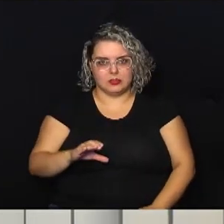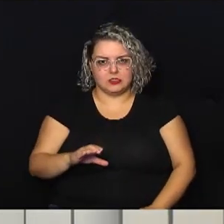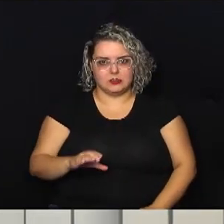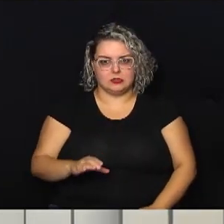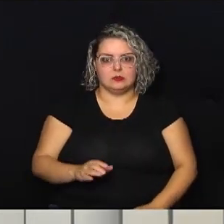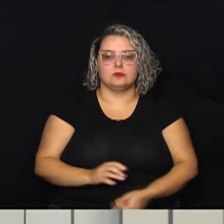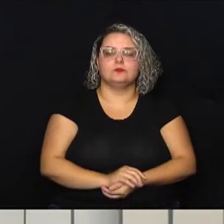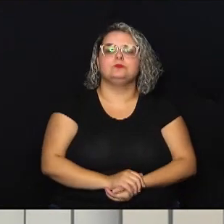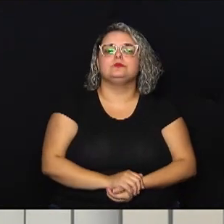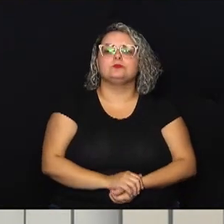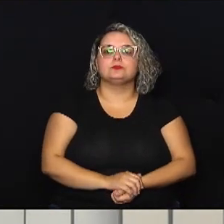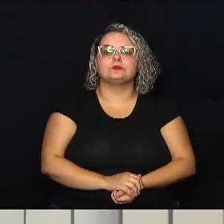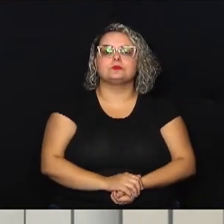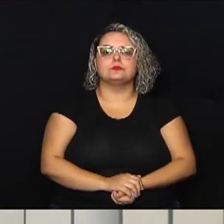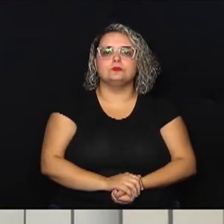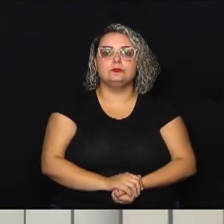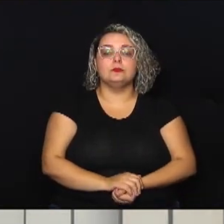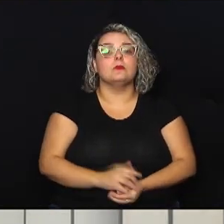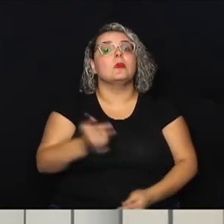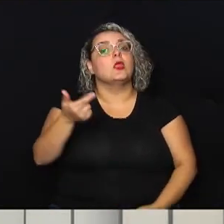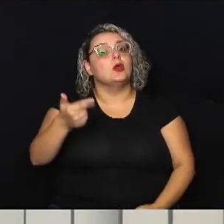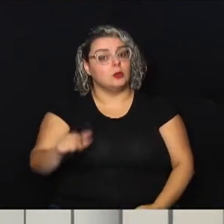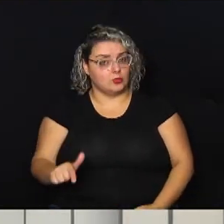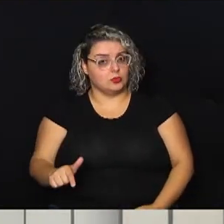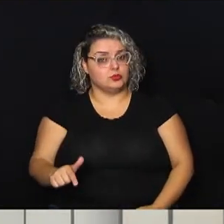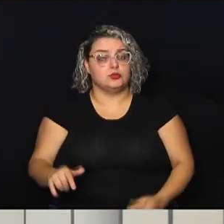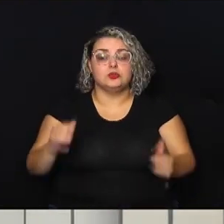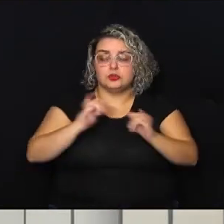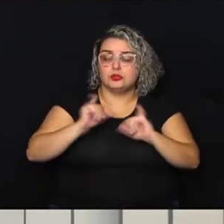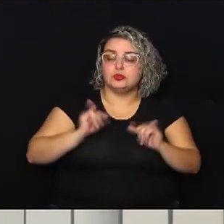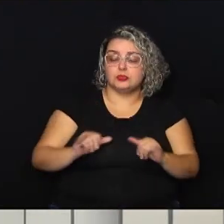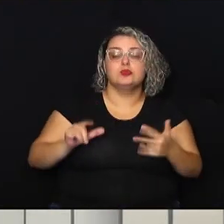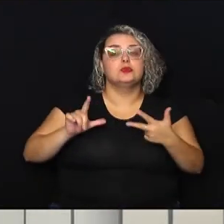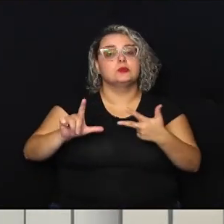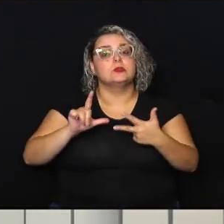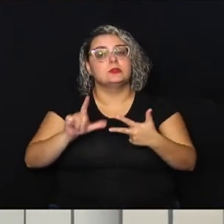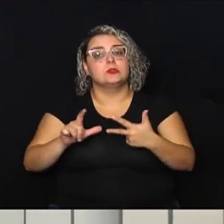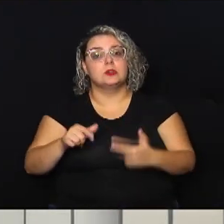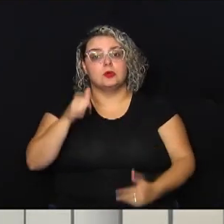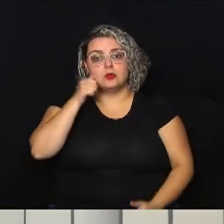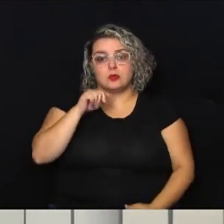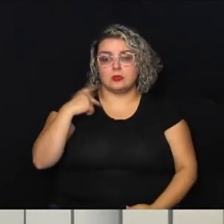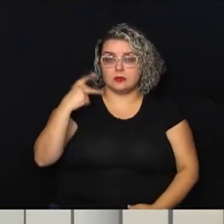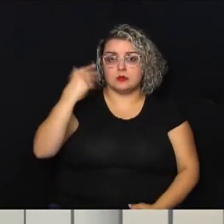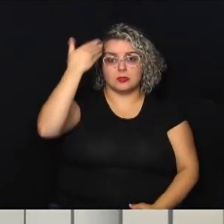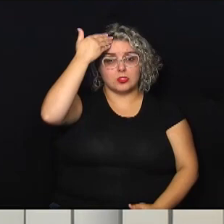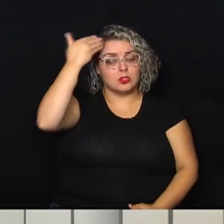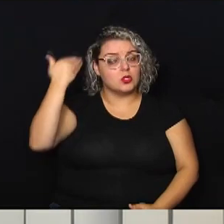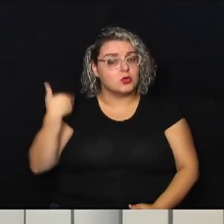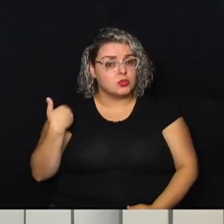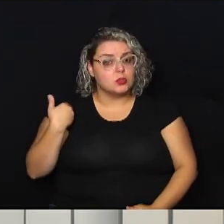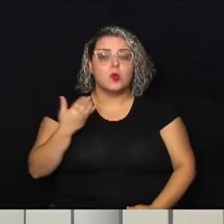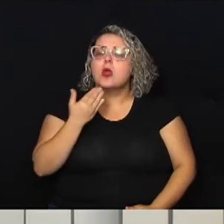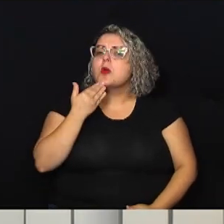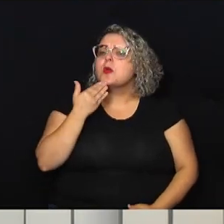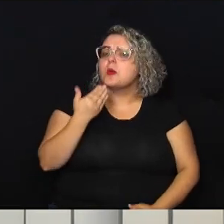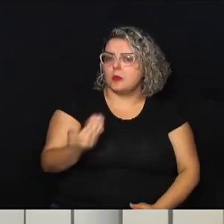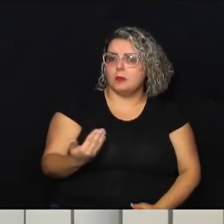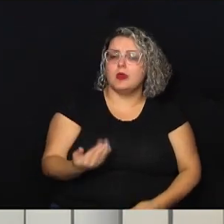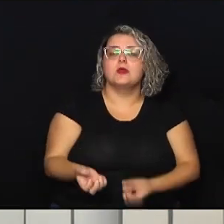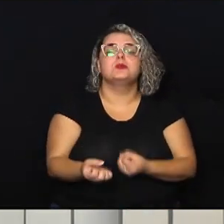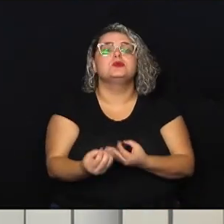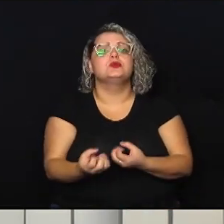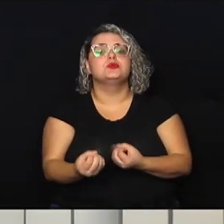fecho aspas. A gente segue aqui com as notícias do Legislativo, com a vereadora Débora Palermo, que solicita